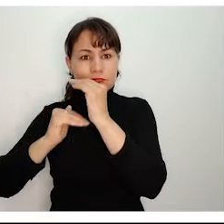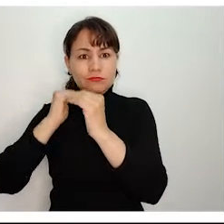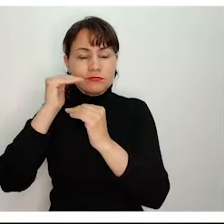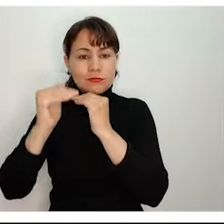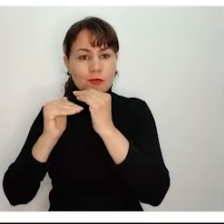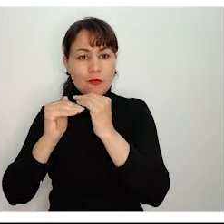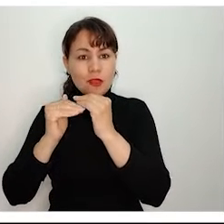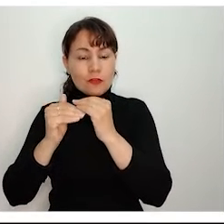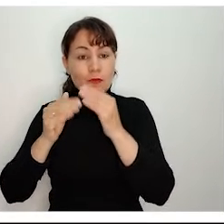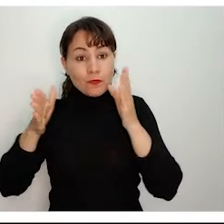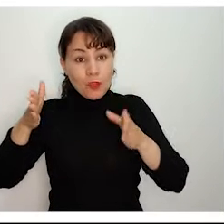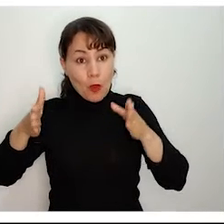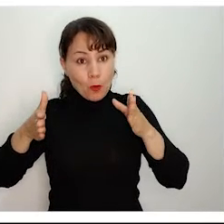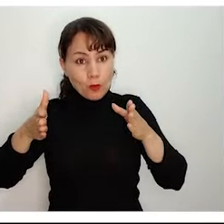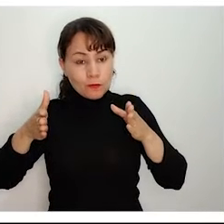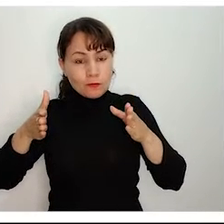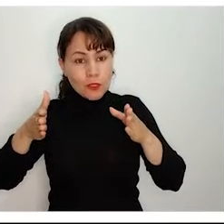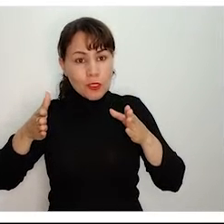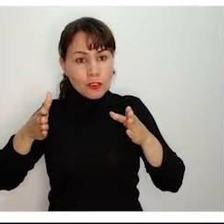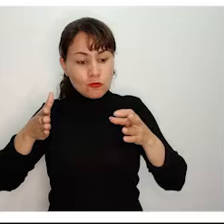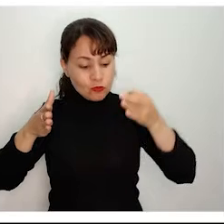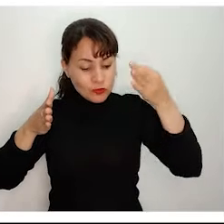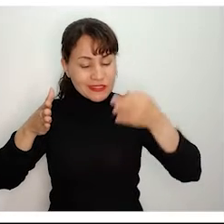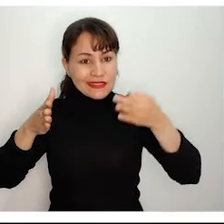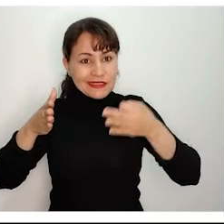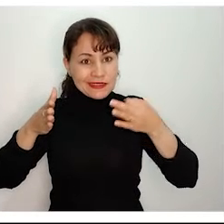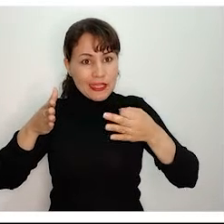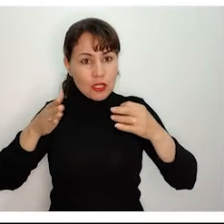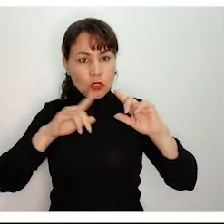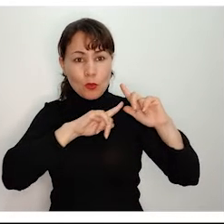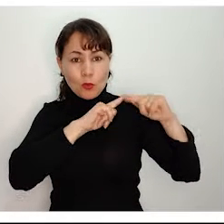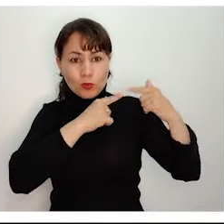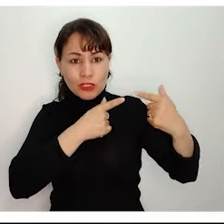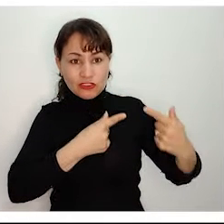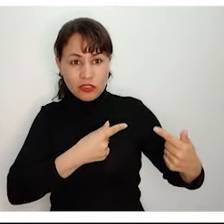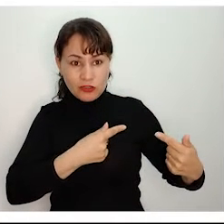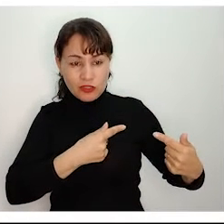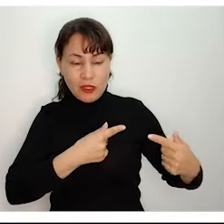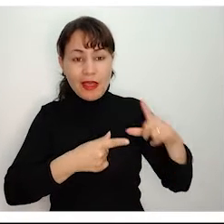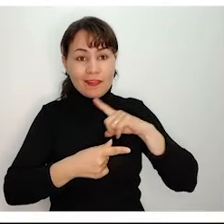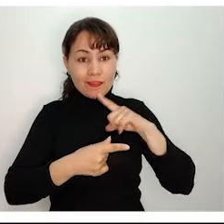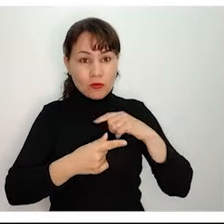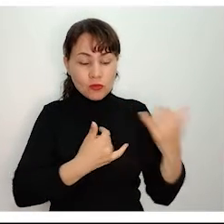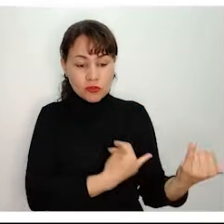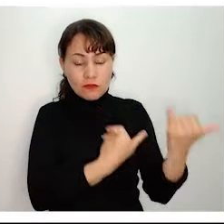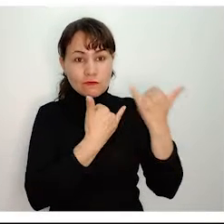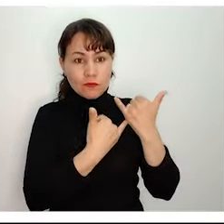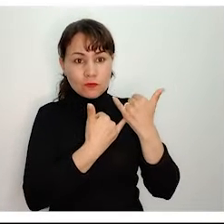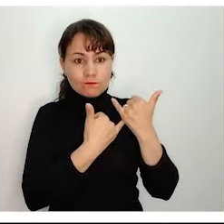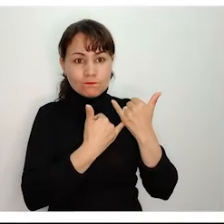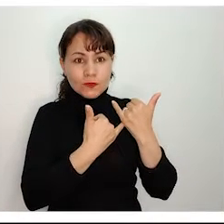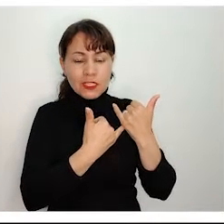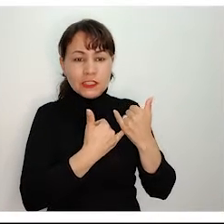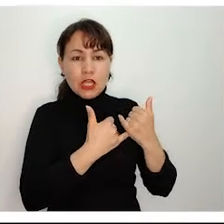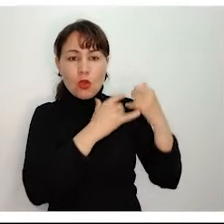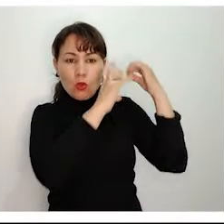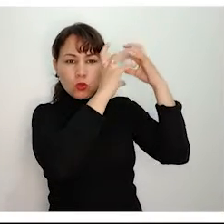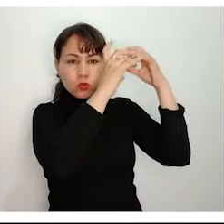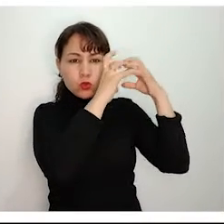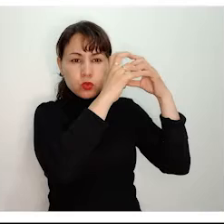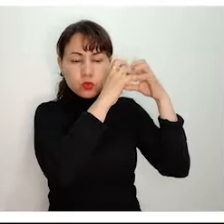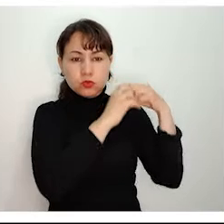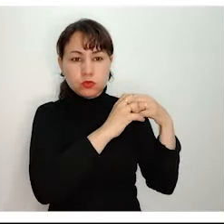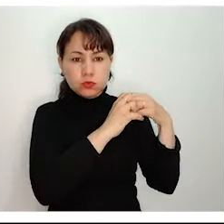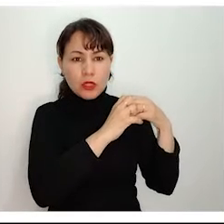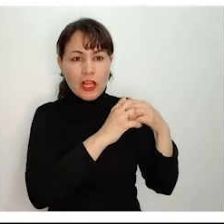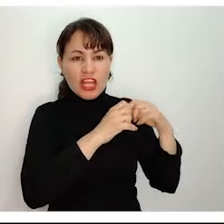seu desenvolvimento. Essa é uma etapa determinada geneticamente. Todos nós temos essa informação escrita no